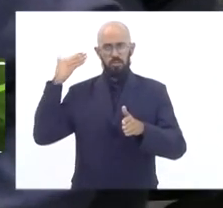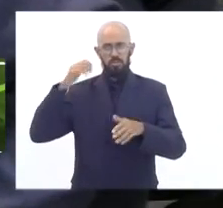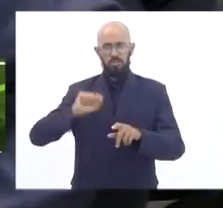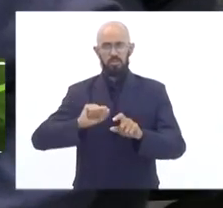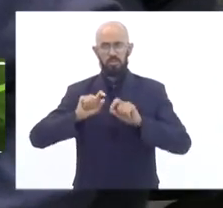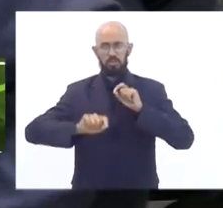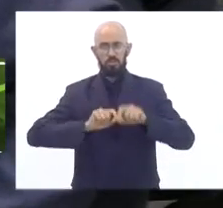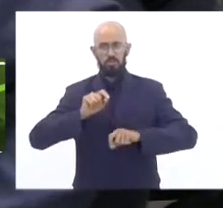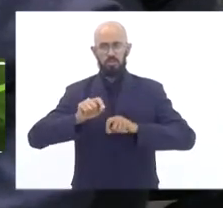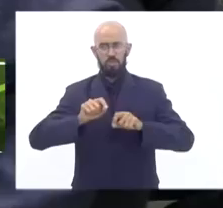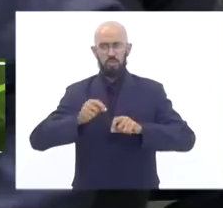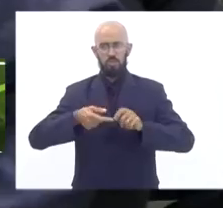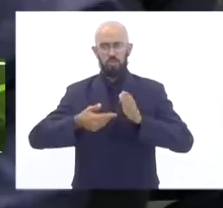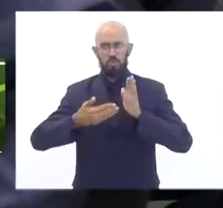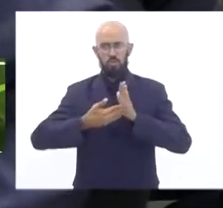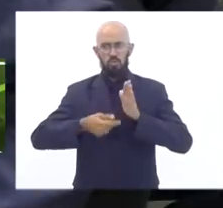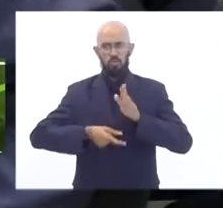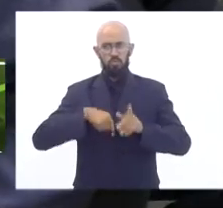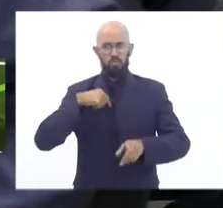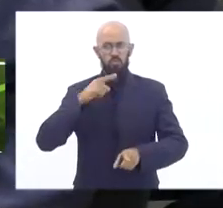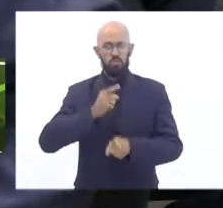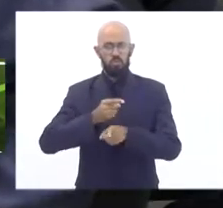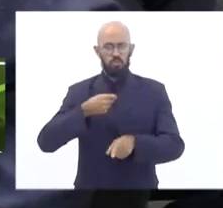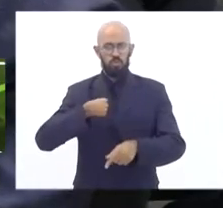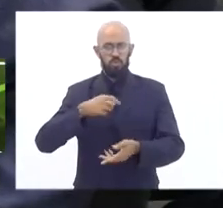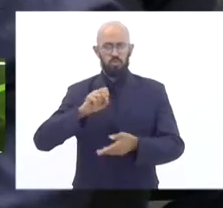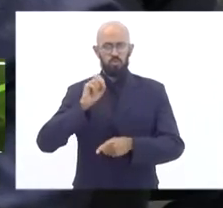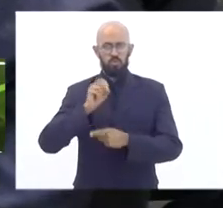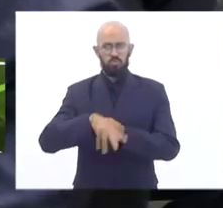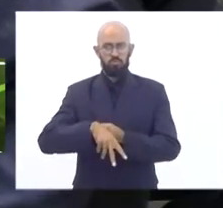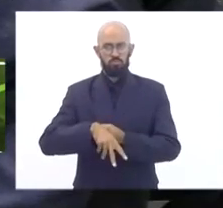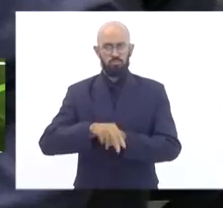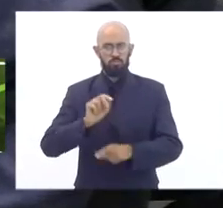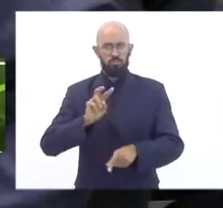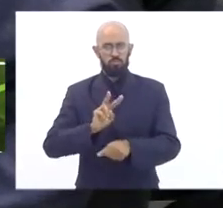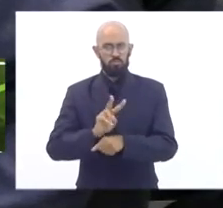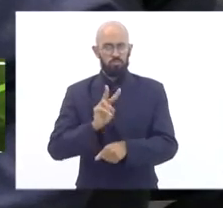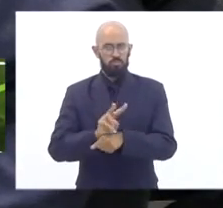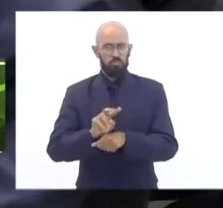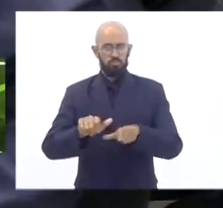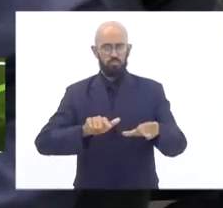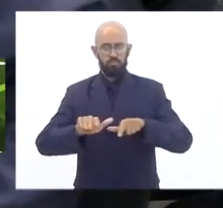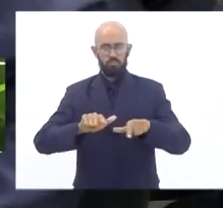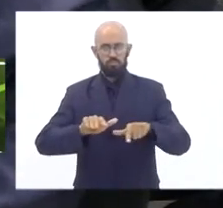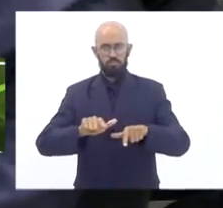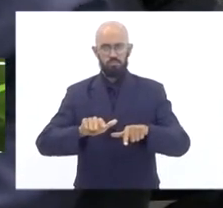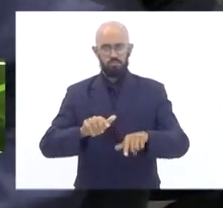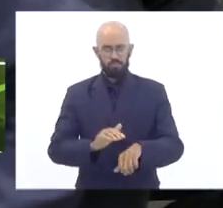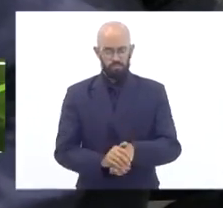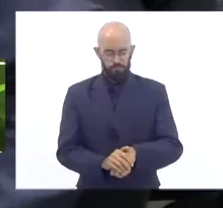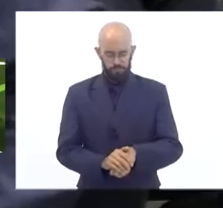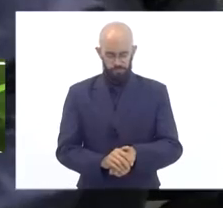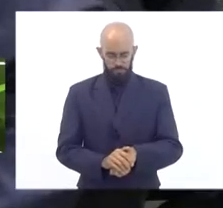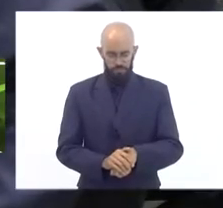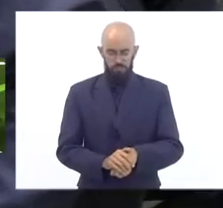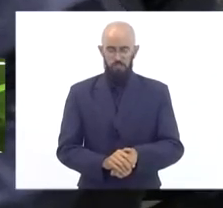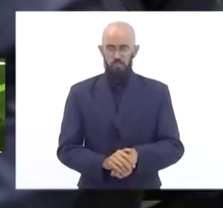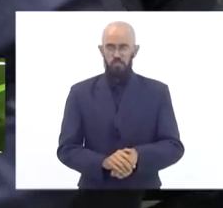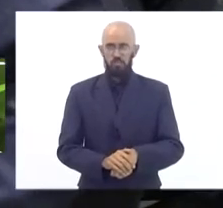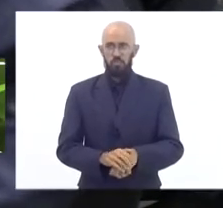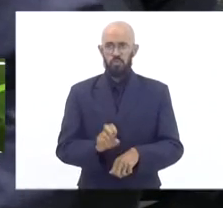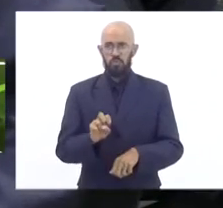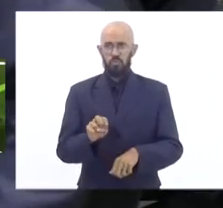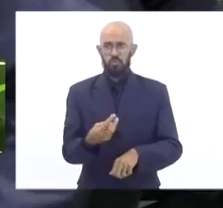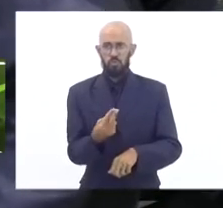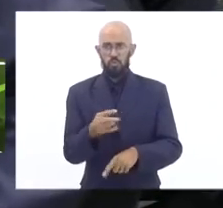no nosso último encontro, não sou contratado, sou um cargo comissionado. Fala mais perto do microfone, por favor. Sou contratado,